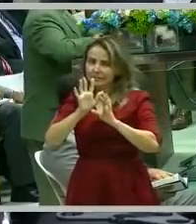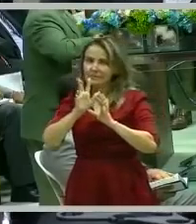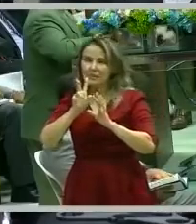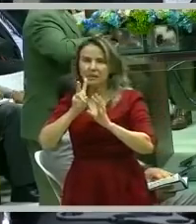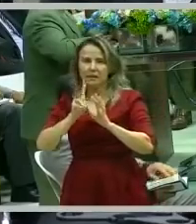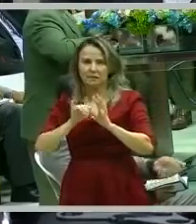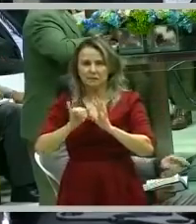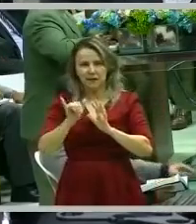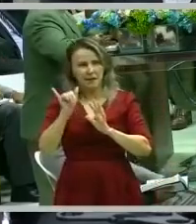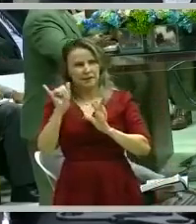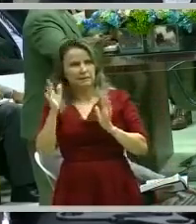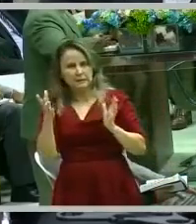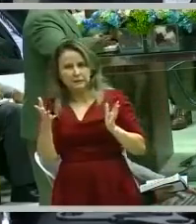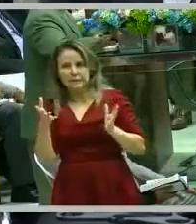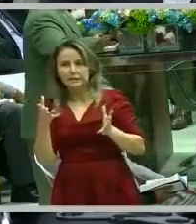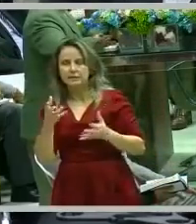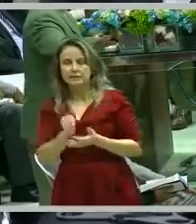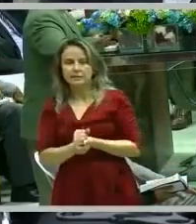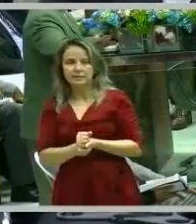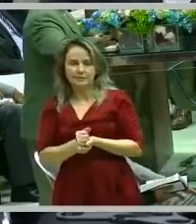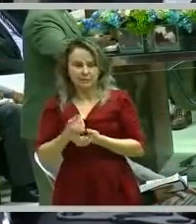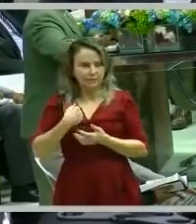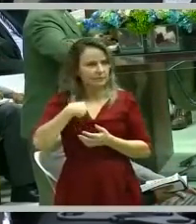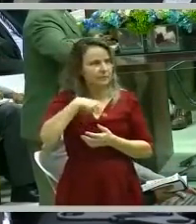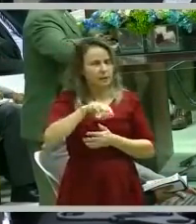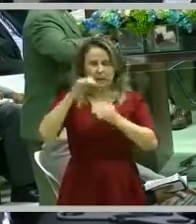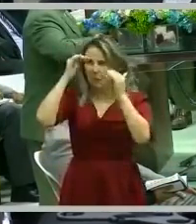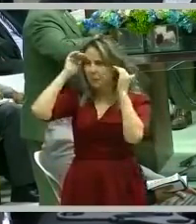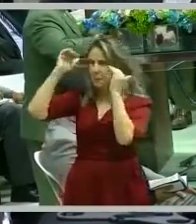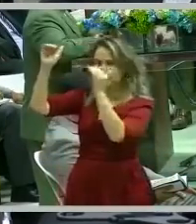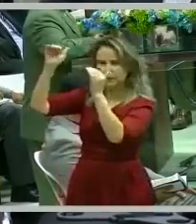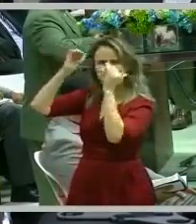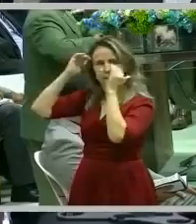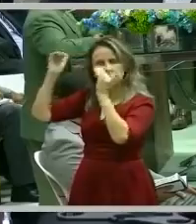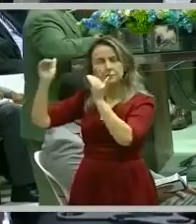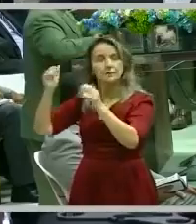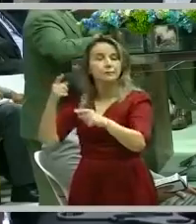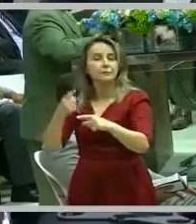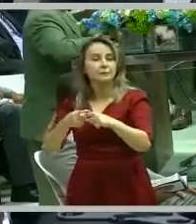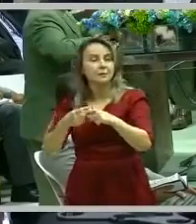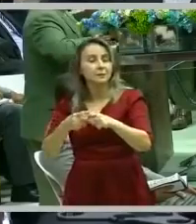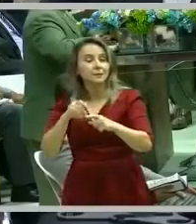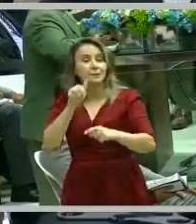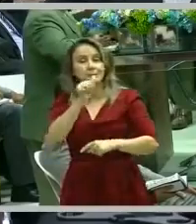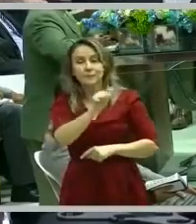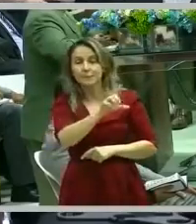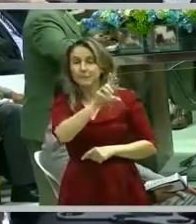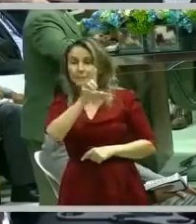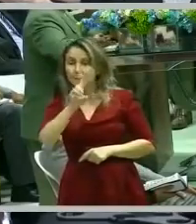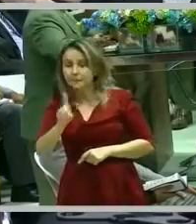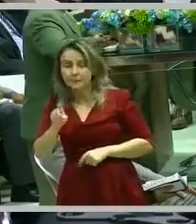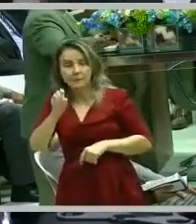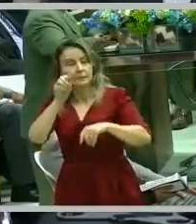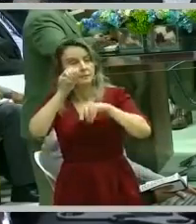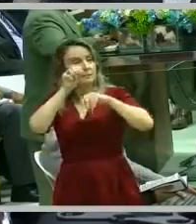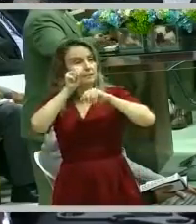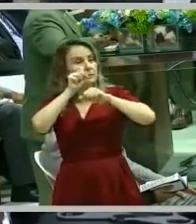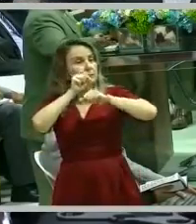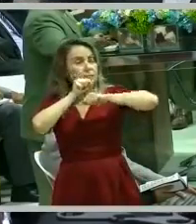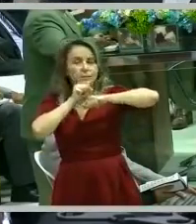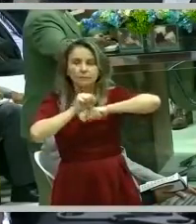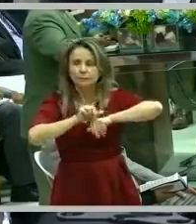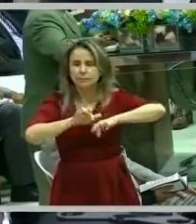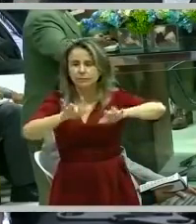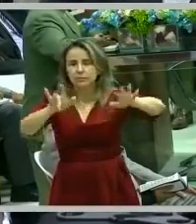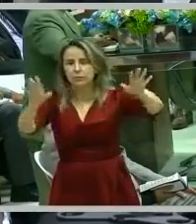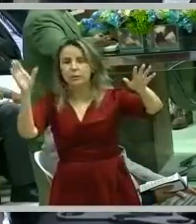vai, Deus toma ele, ele vai ali, ele vai acolá. Por que foi que a Assembleia de Deus se espalhou? A Assembleia de Deus se espalhou